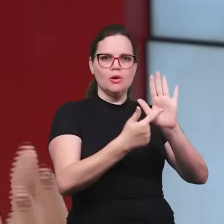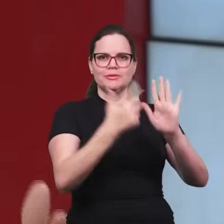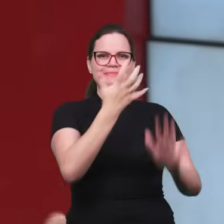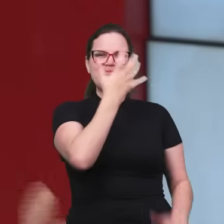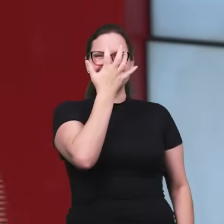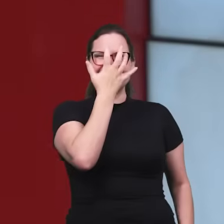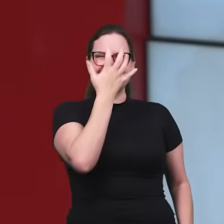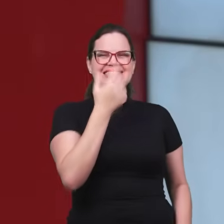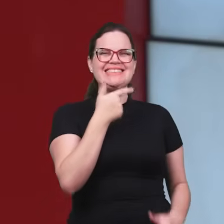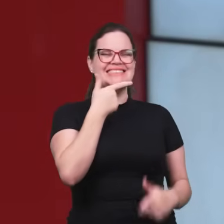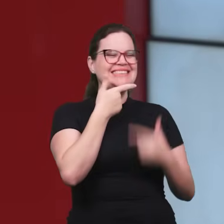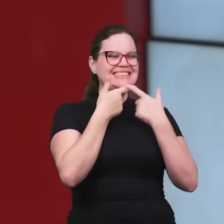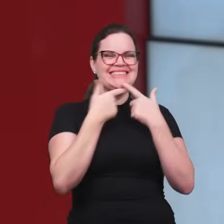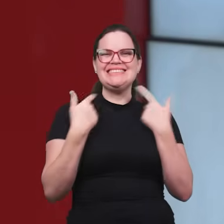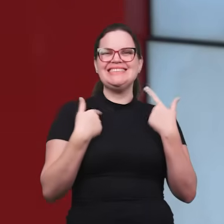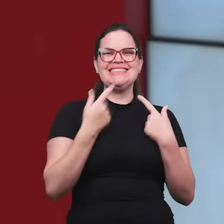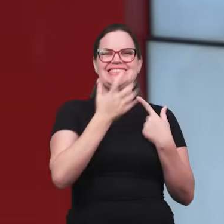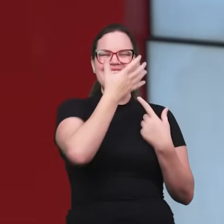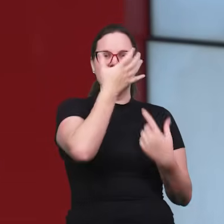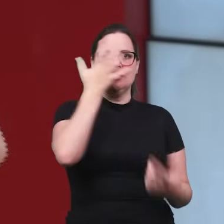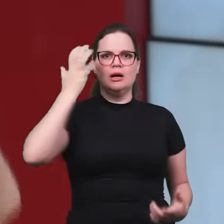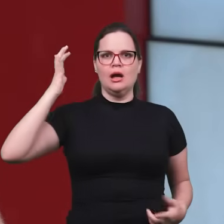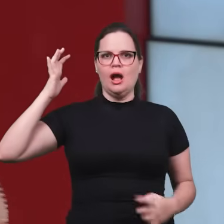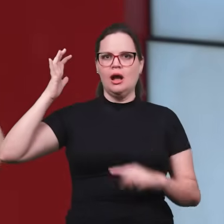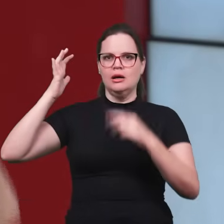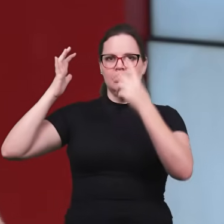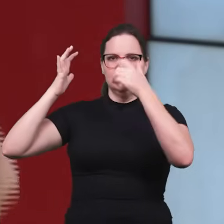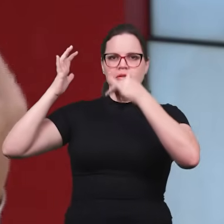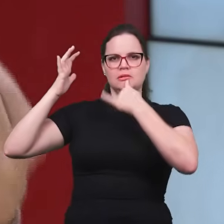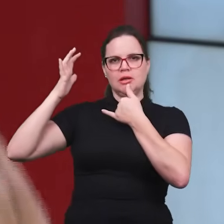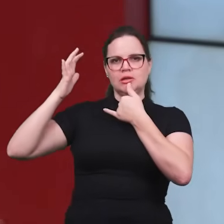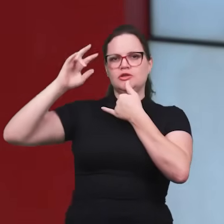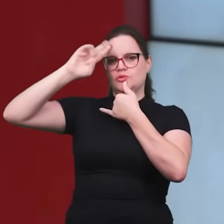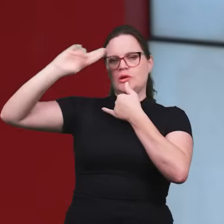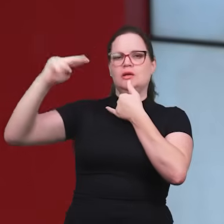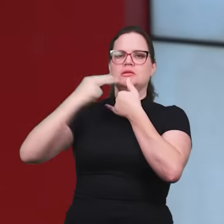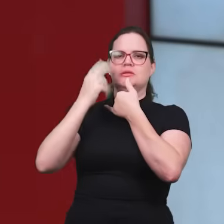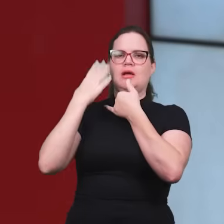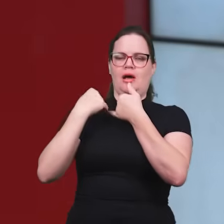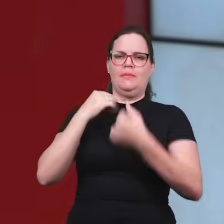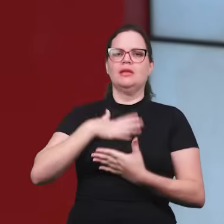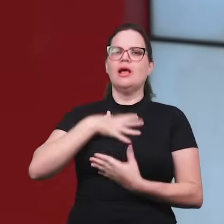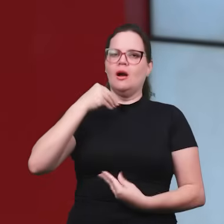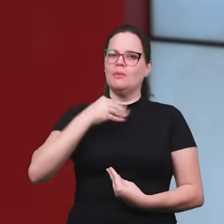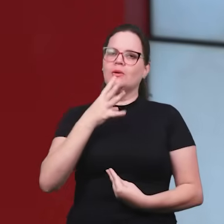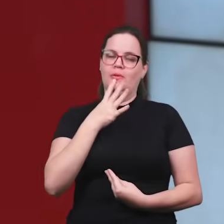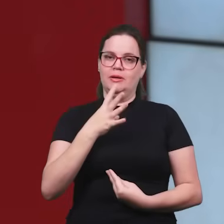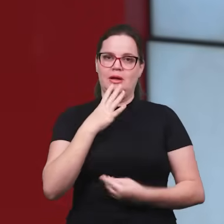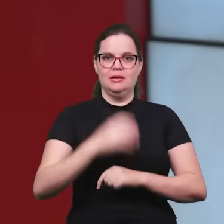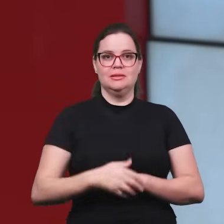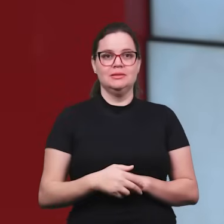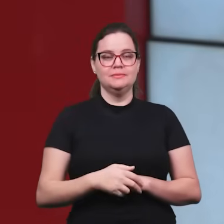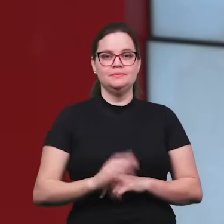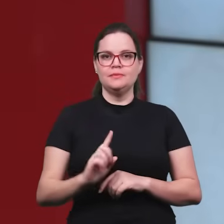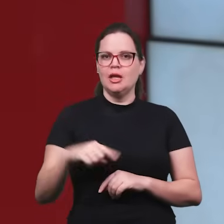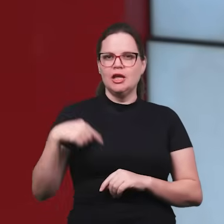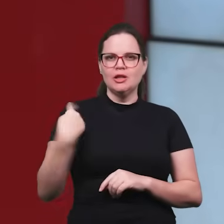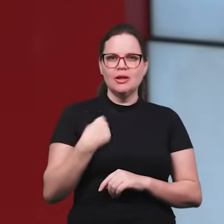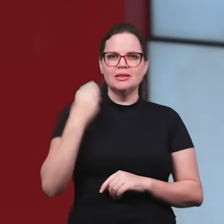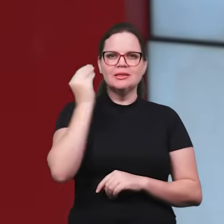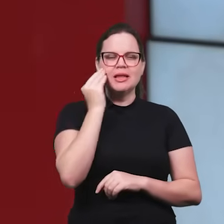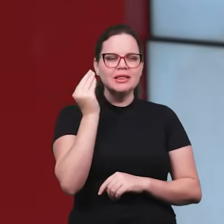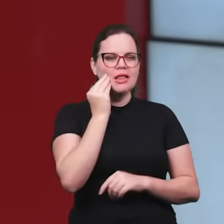para um familiar, para um amigo, o Senhor Jesus, Ele conhece aquilo que está no profundo da alma. E não adianta nós